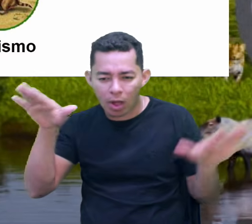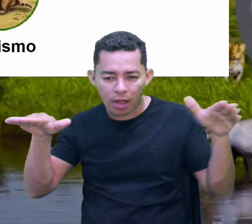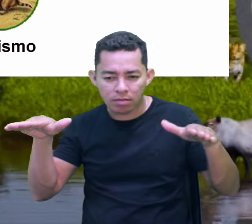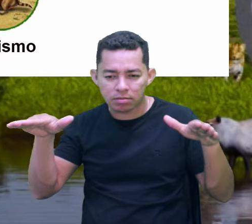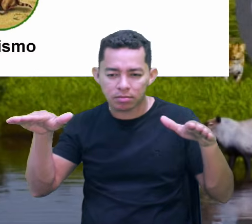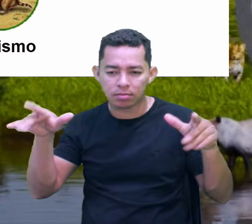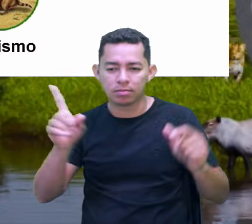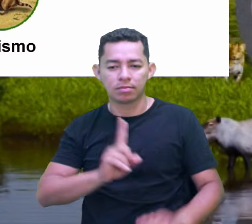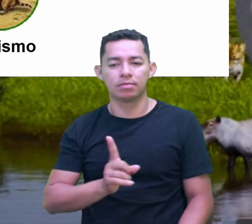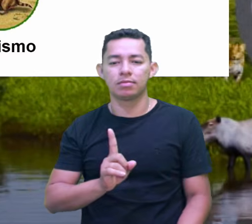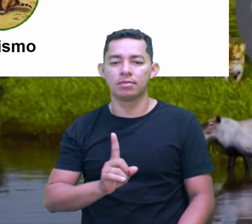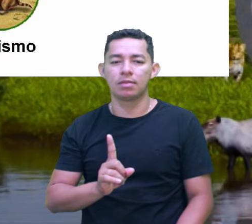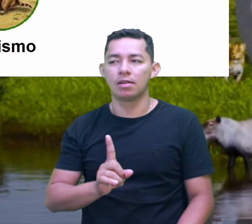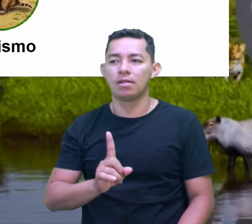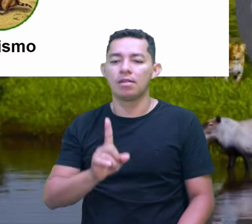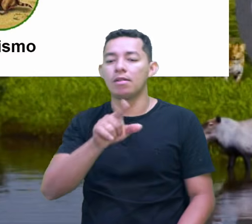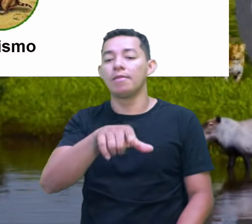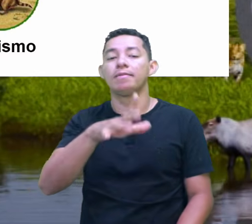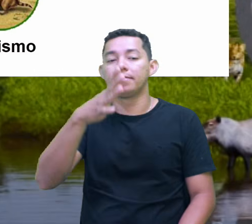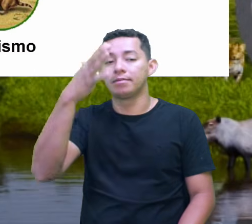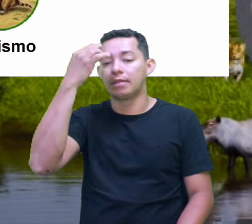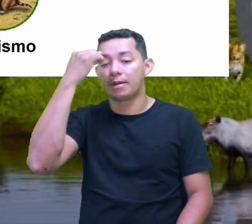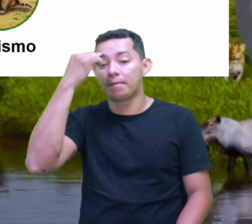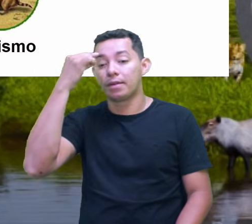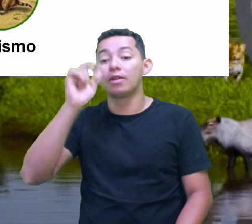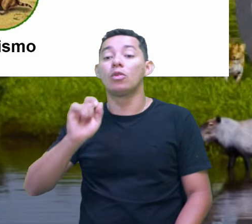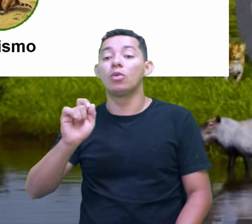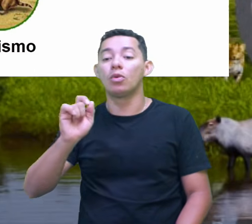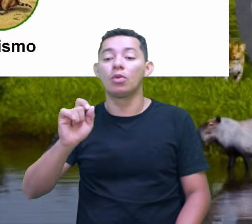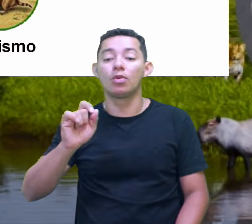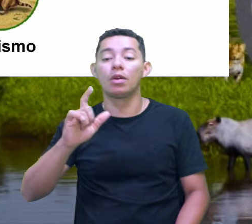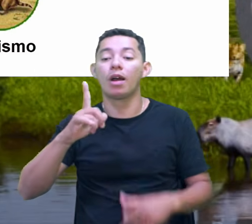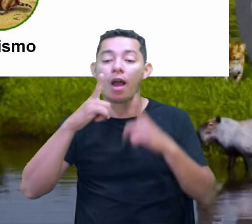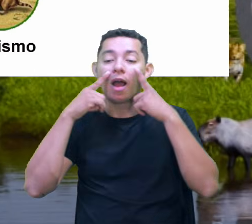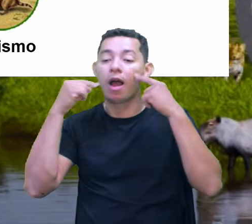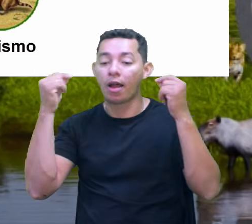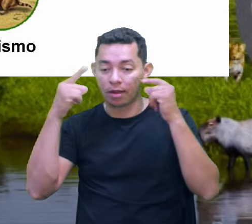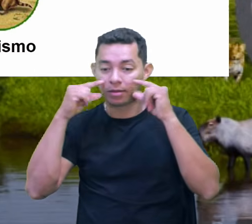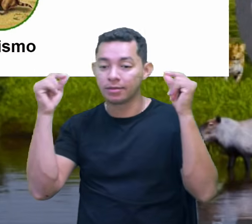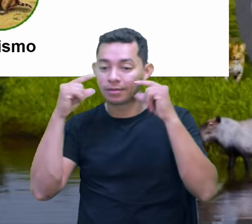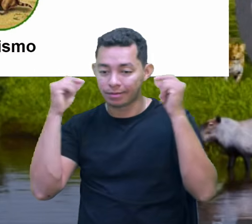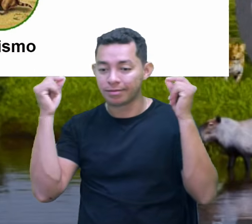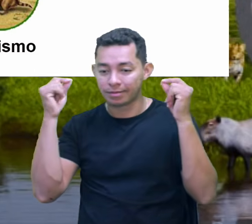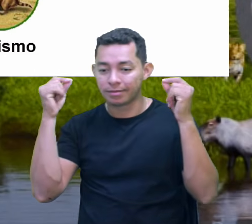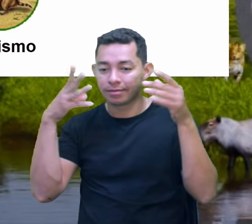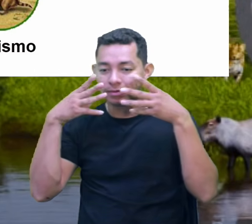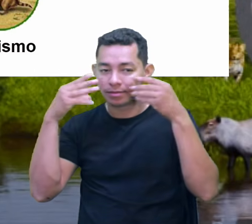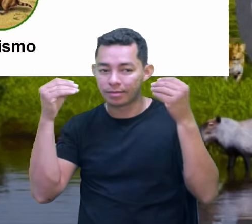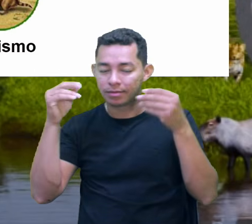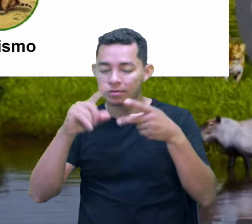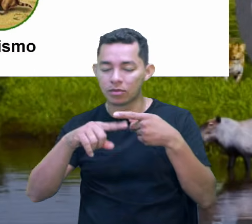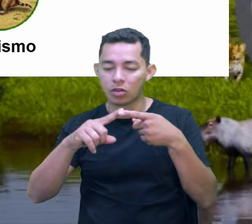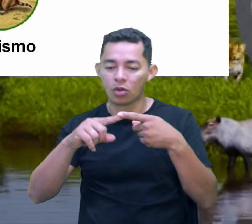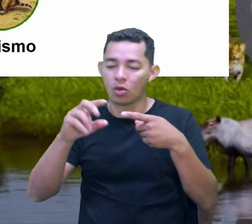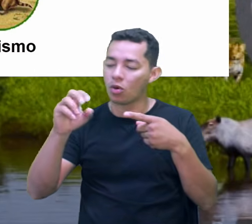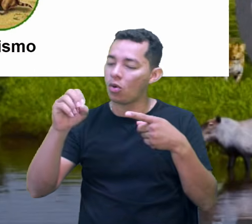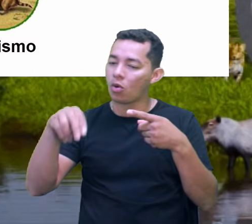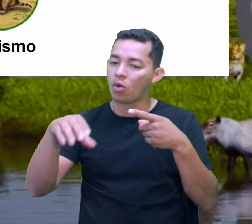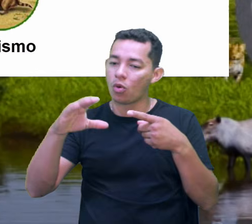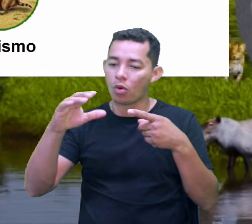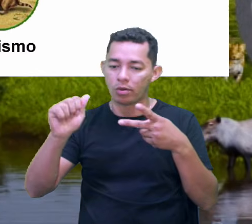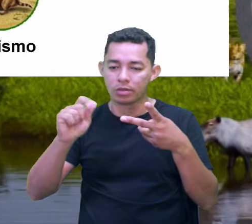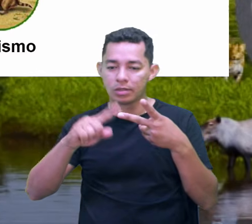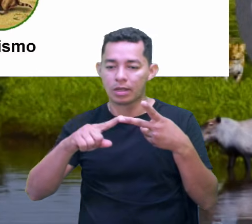Não. Automaticamente você vai se remeter só à onça, o gato